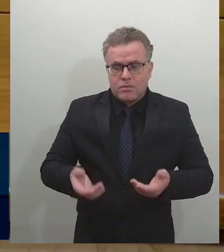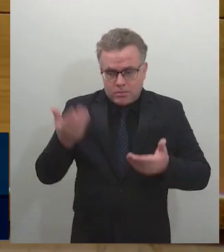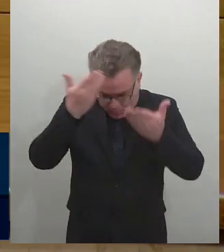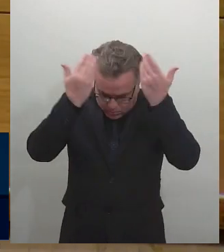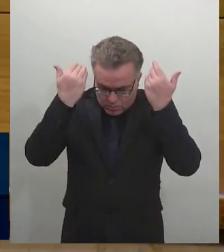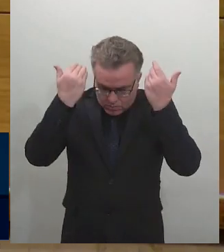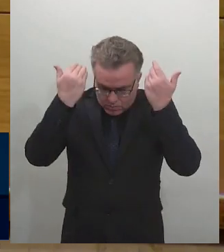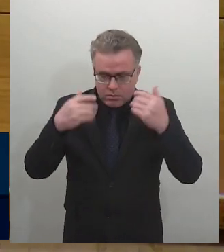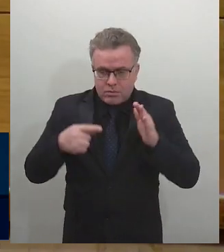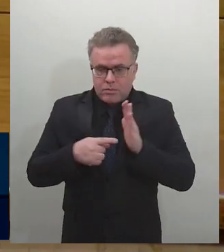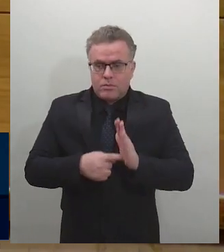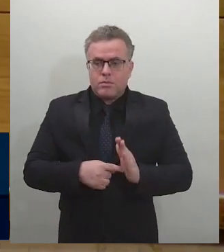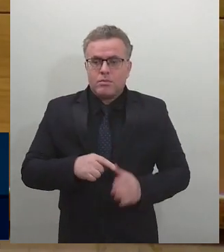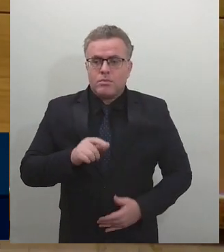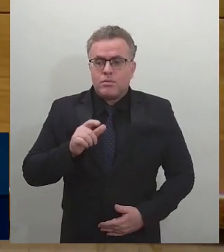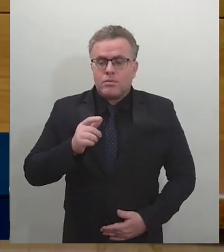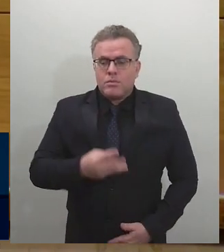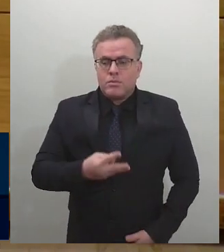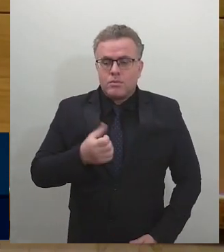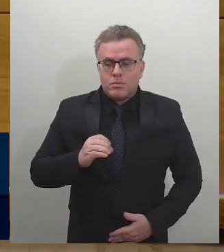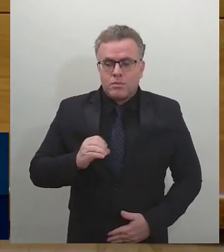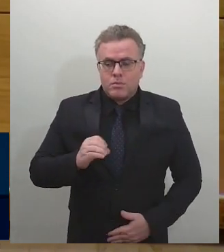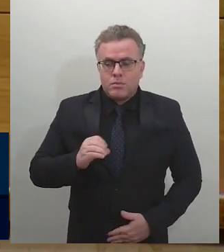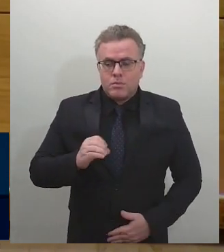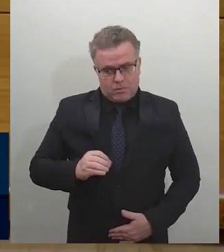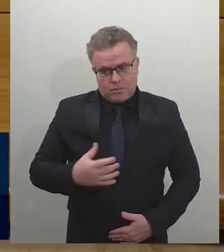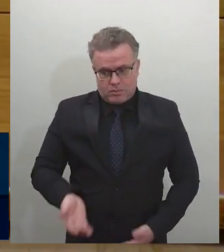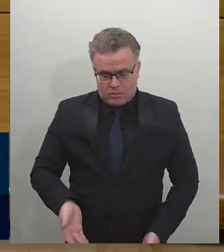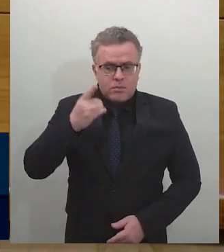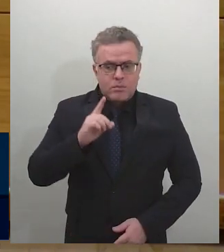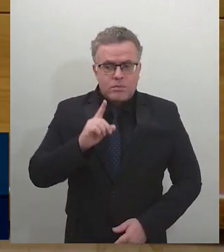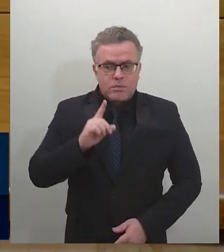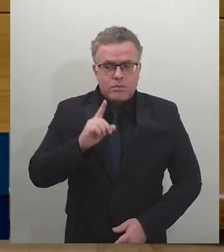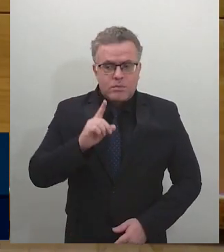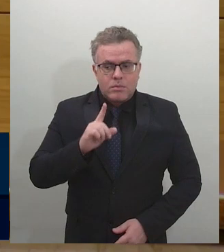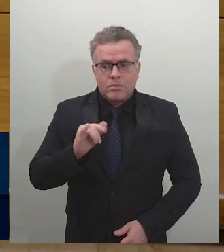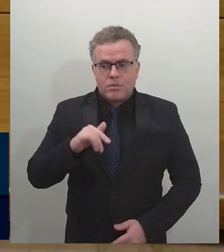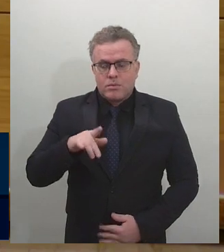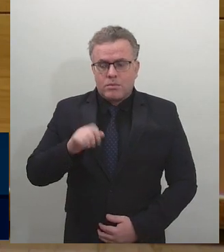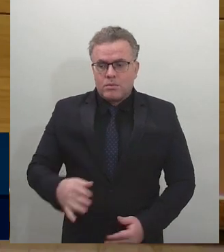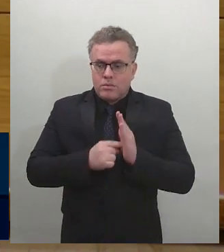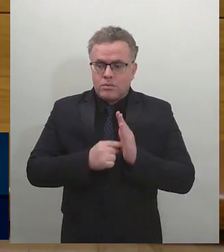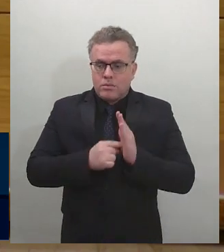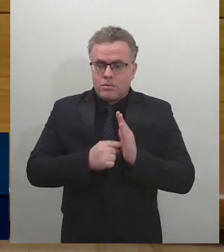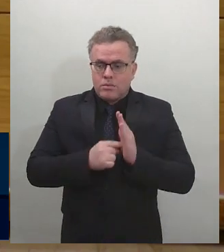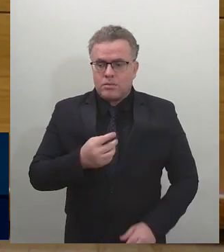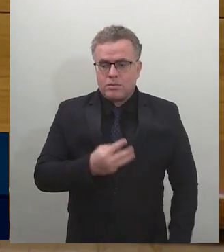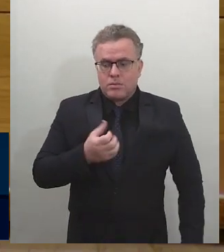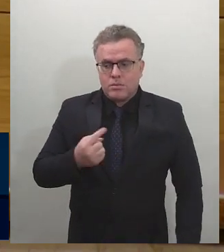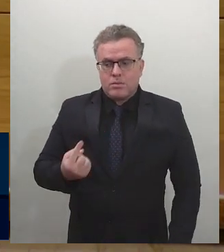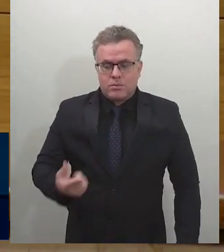380/2023, deputada Lidiane Lucena. Indicação 381/2023, deputada Áurea Ribeiro.